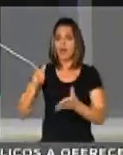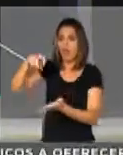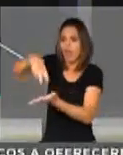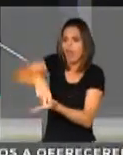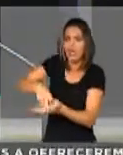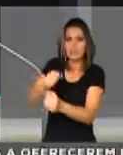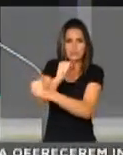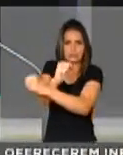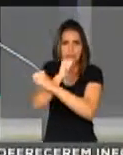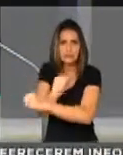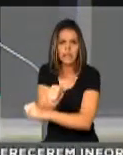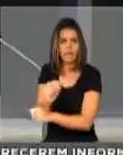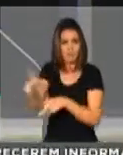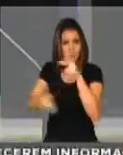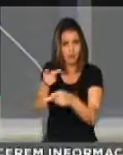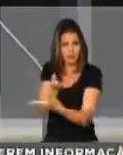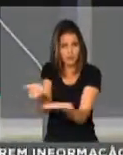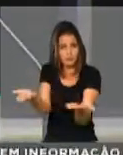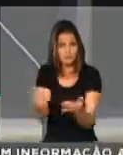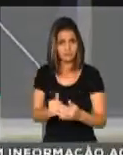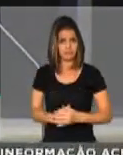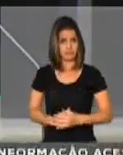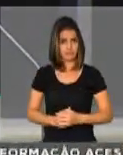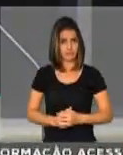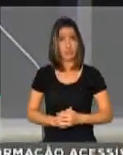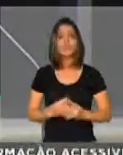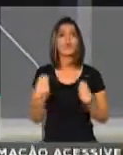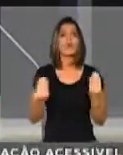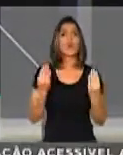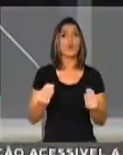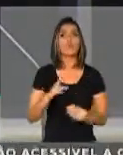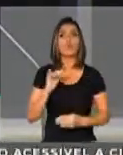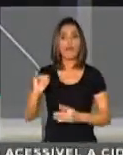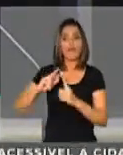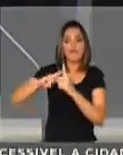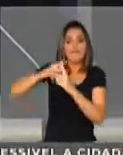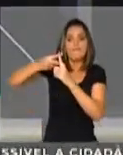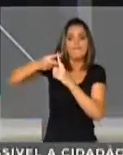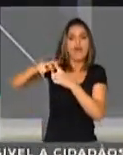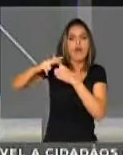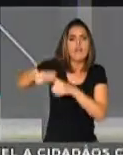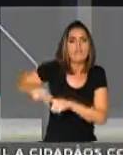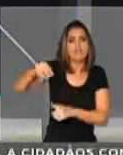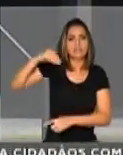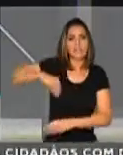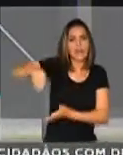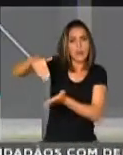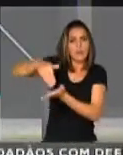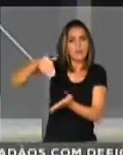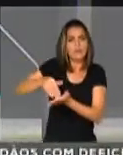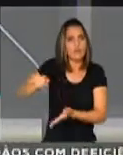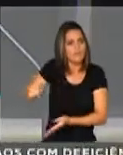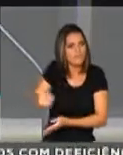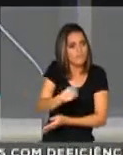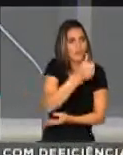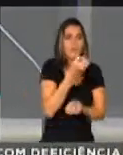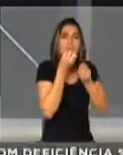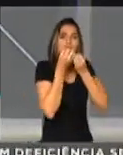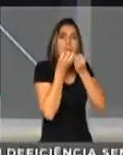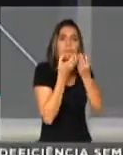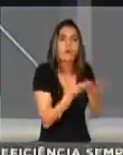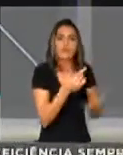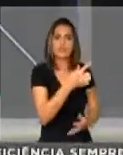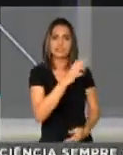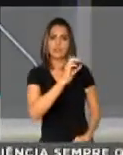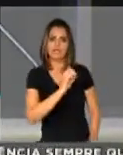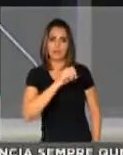os brasileiros. A política de valorização do salário mínimo beneficiou cerca de